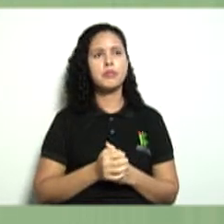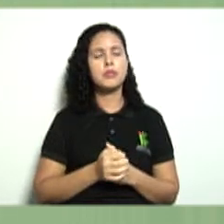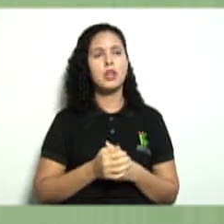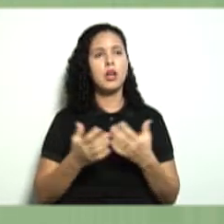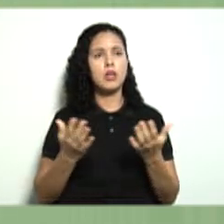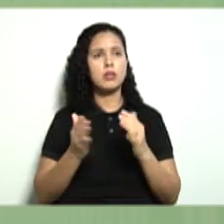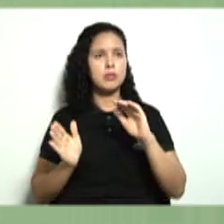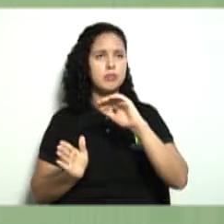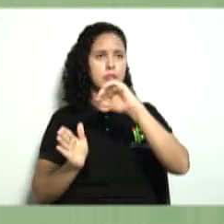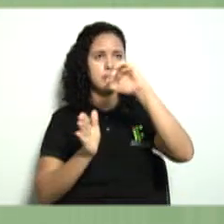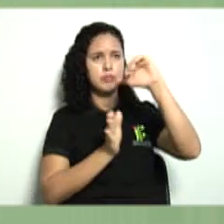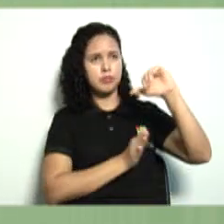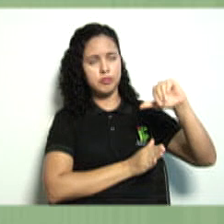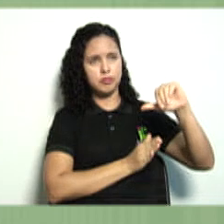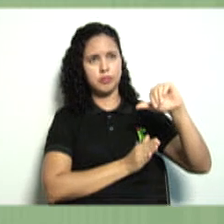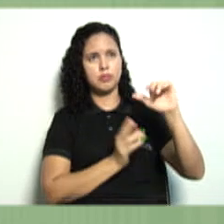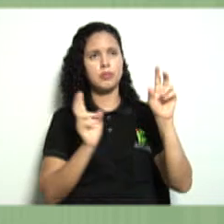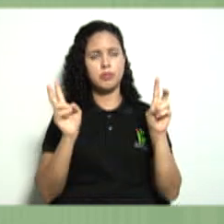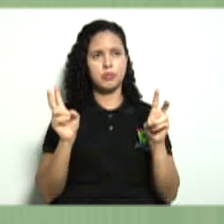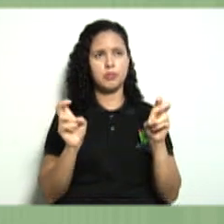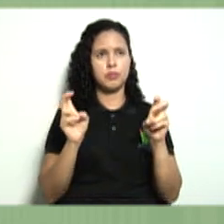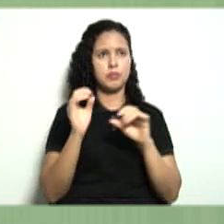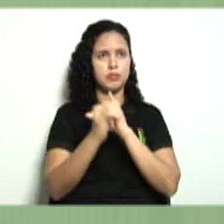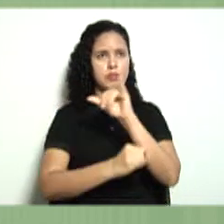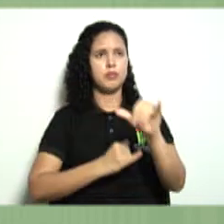muito importante, ó, que é a internet.